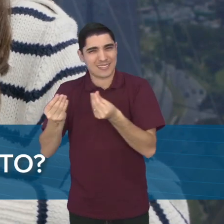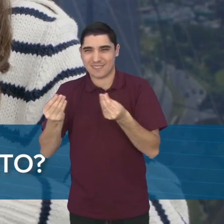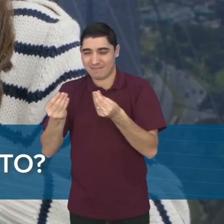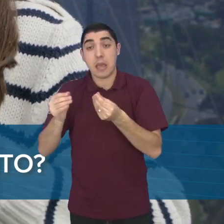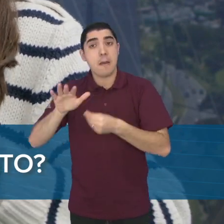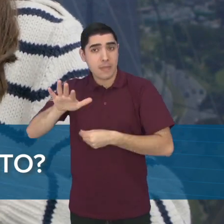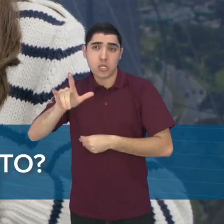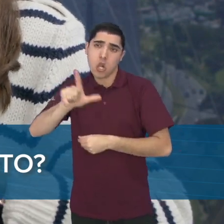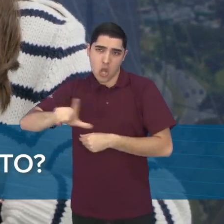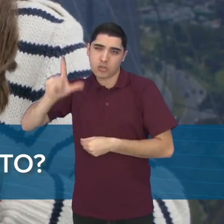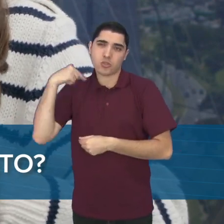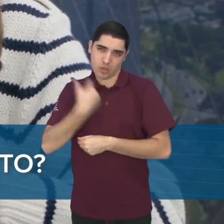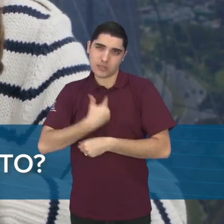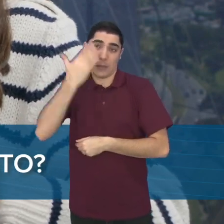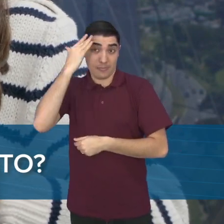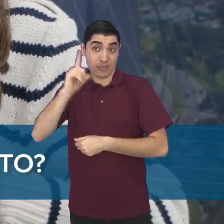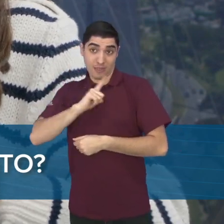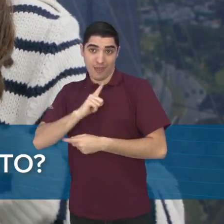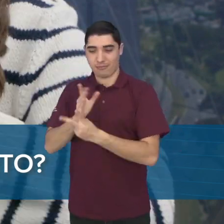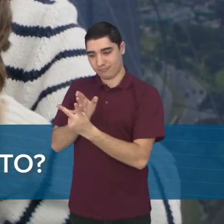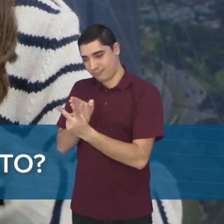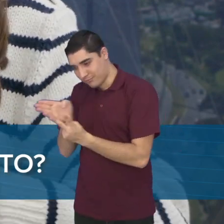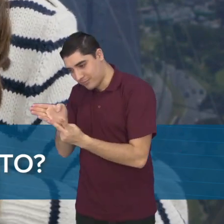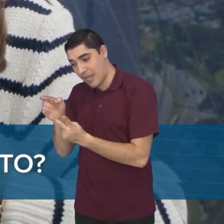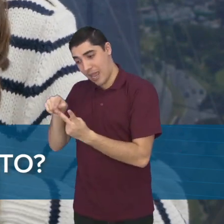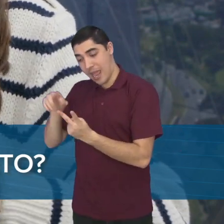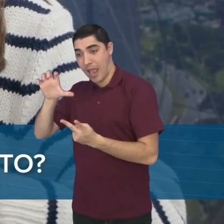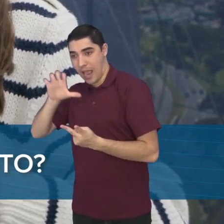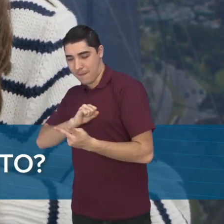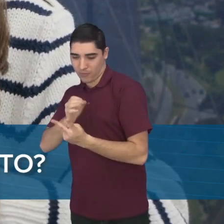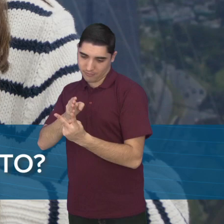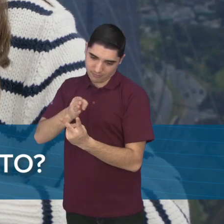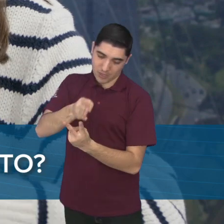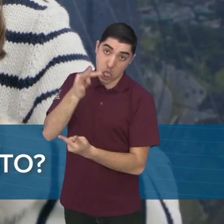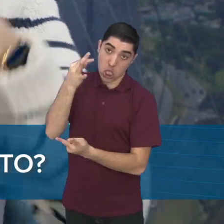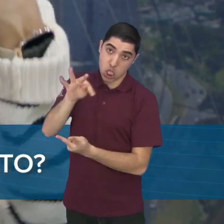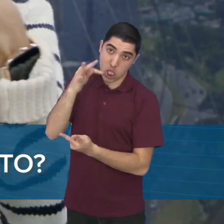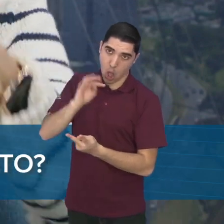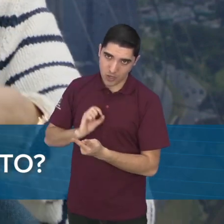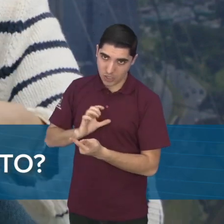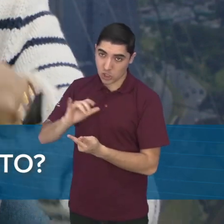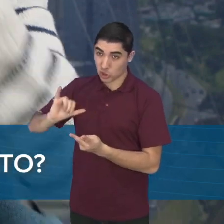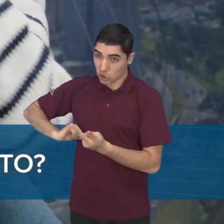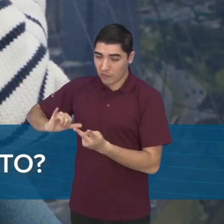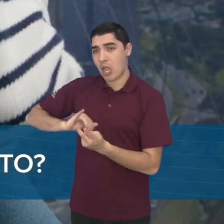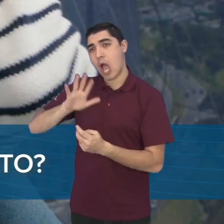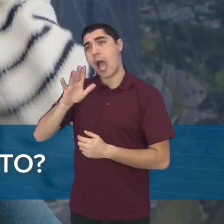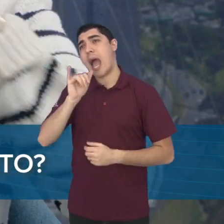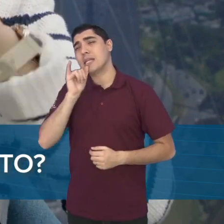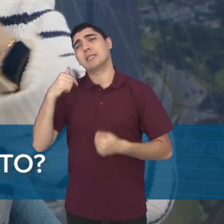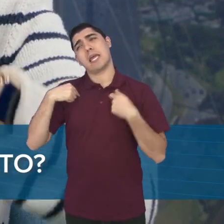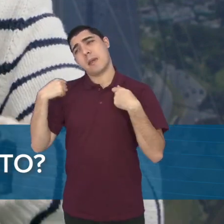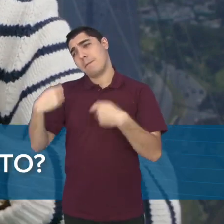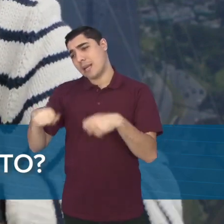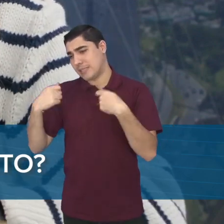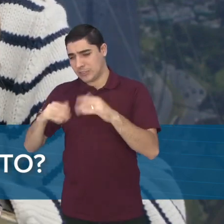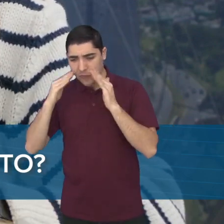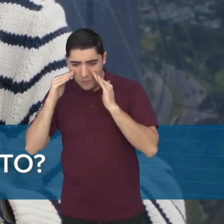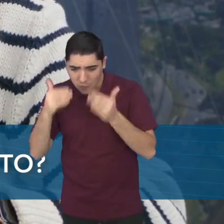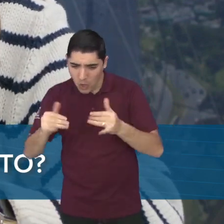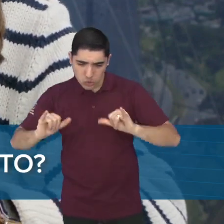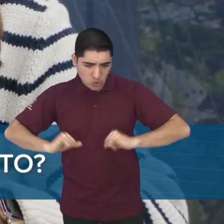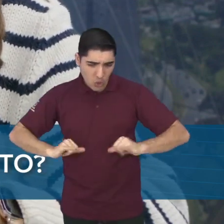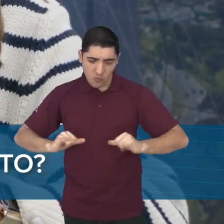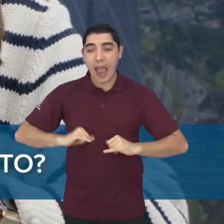Exatamente isso. A gente pode aprender pelo amor ou pela dor. Então, assim, de tudo a gente pode sim tirar uma lição. Não é que, eu preciso, né, me afundar aqui para